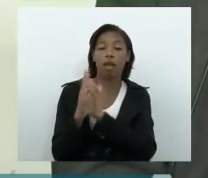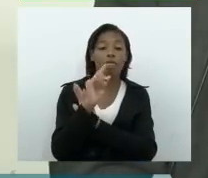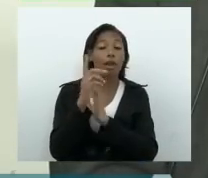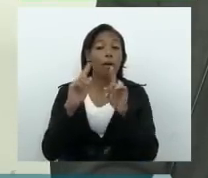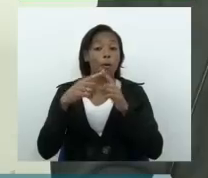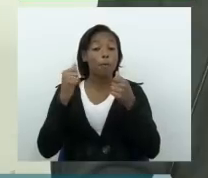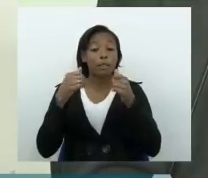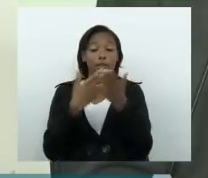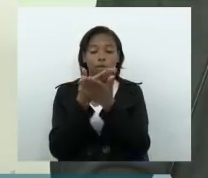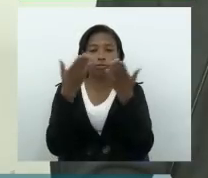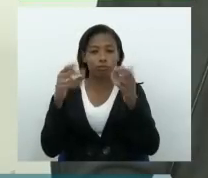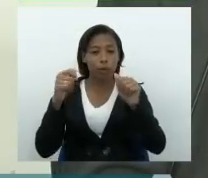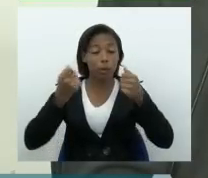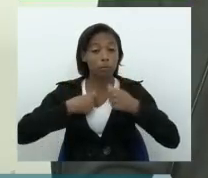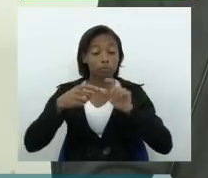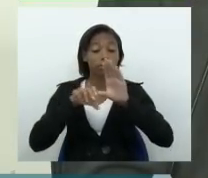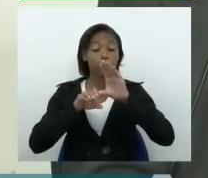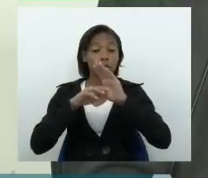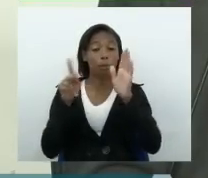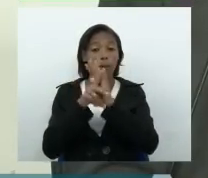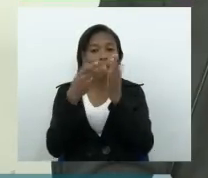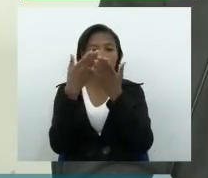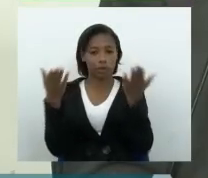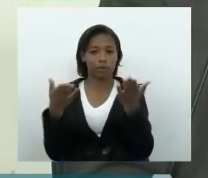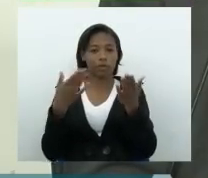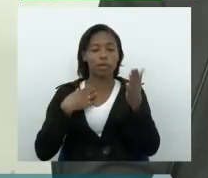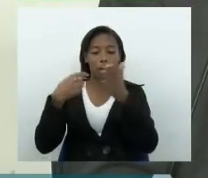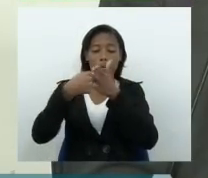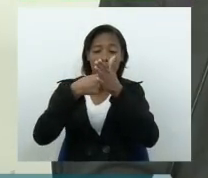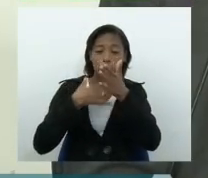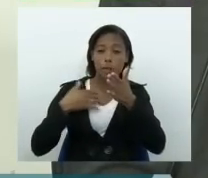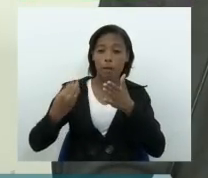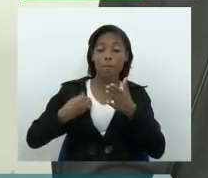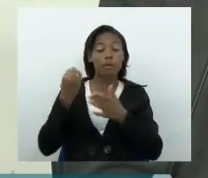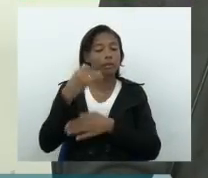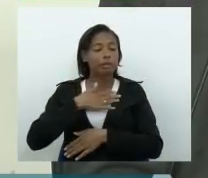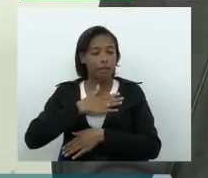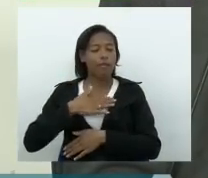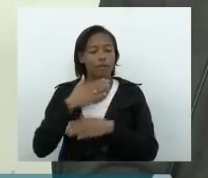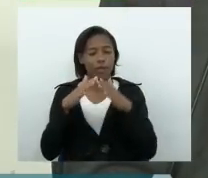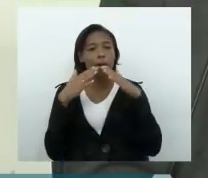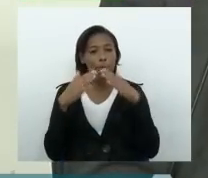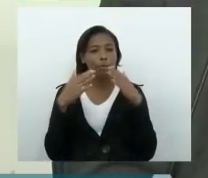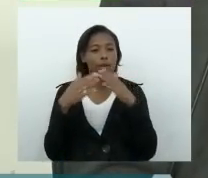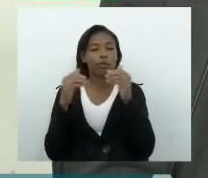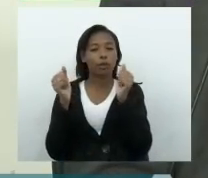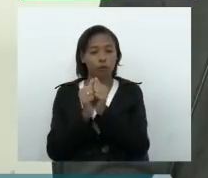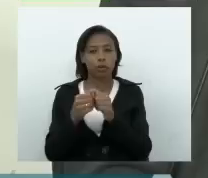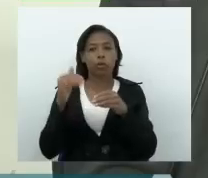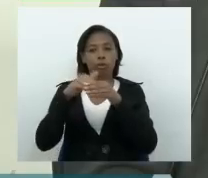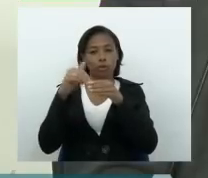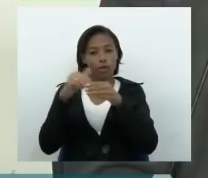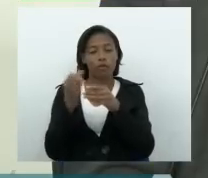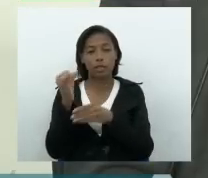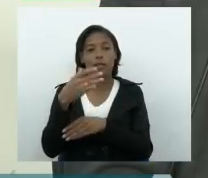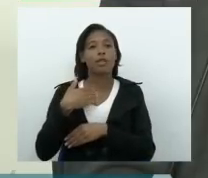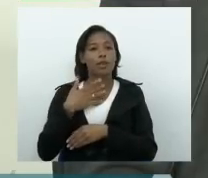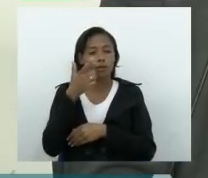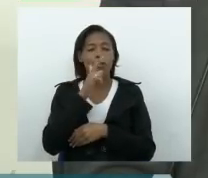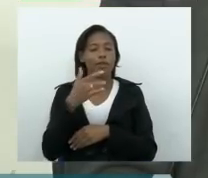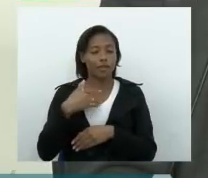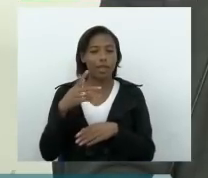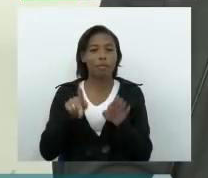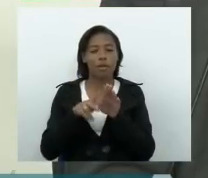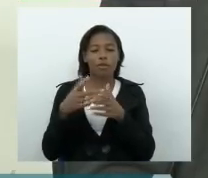dependo de você que está nos assistindo. Me pesquise e, se gostar, conquiste mais um voto. Se você conquistar mais um